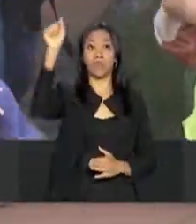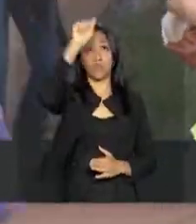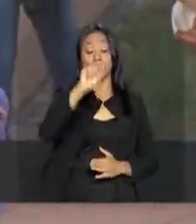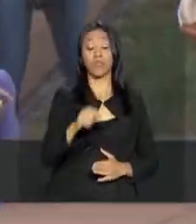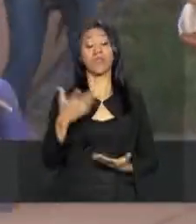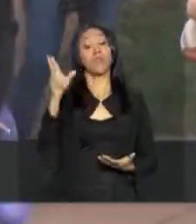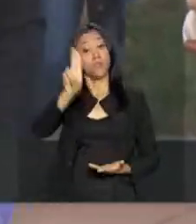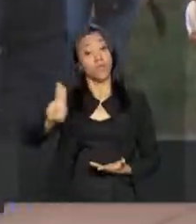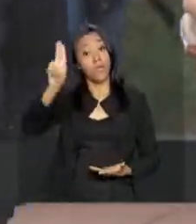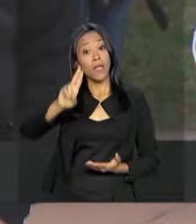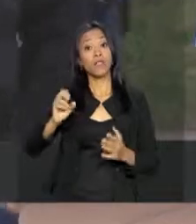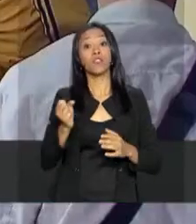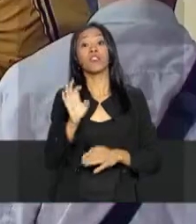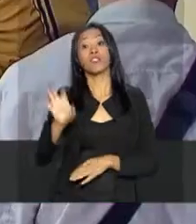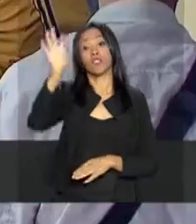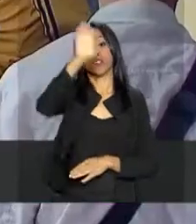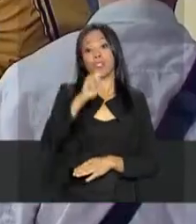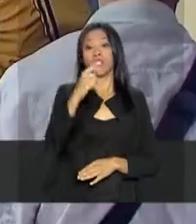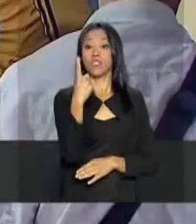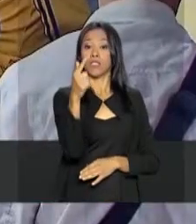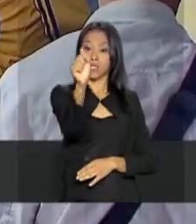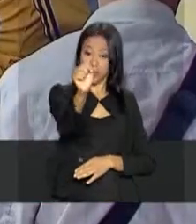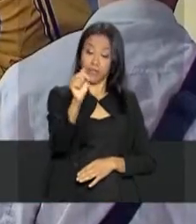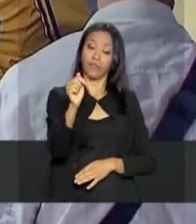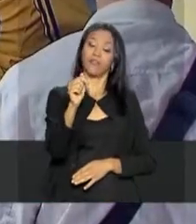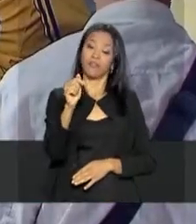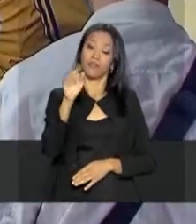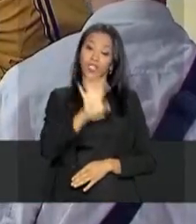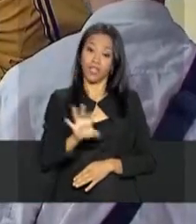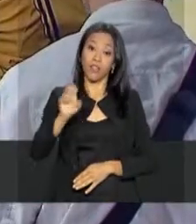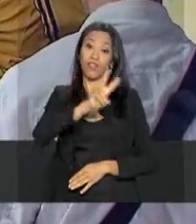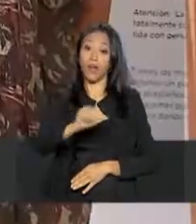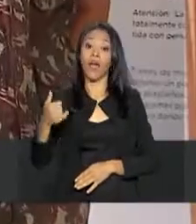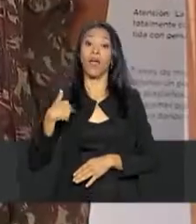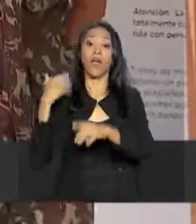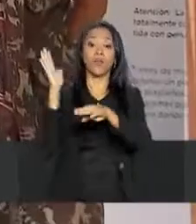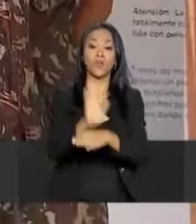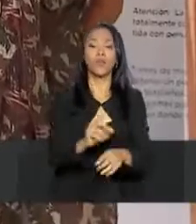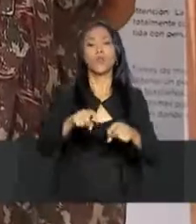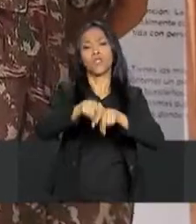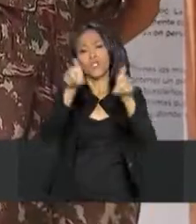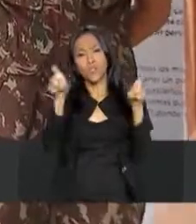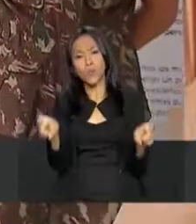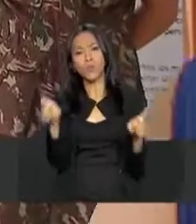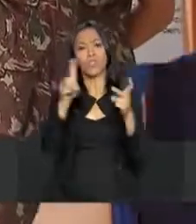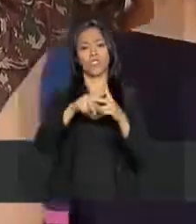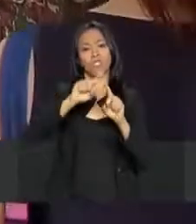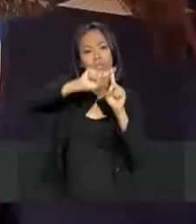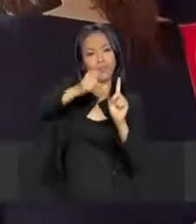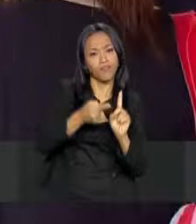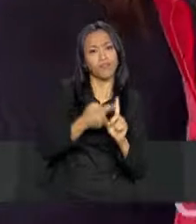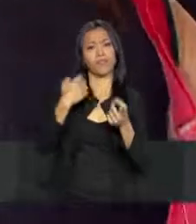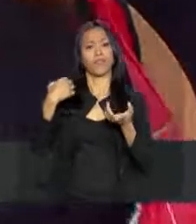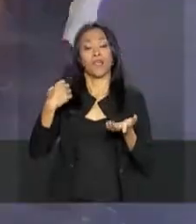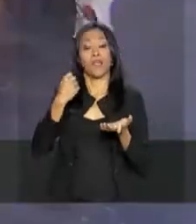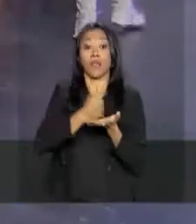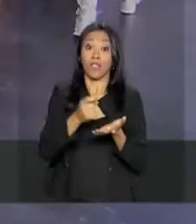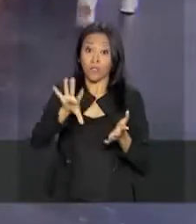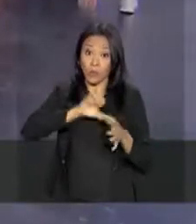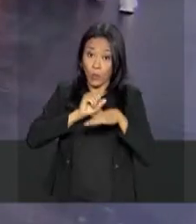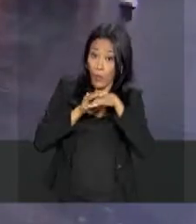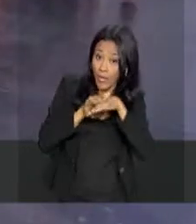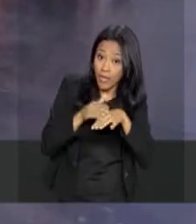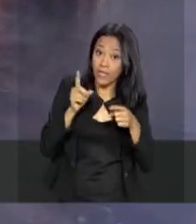não atender migrantes venezuelanos em boa vista e pacaraíma são ginecologistas obstetras pediatras infectologistas